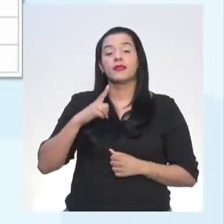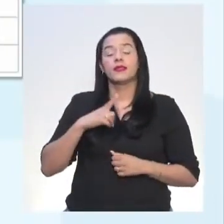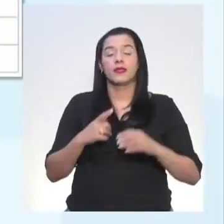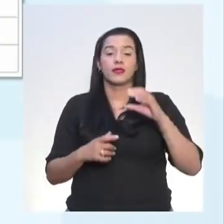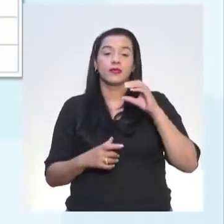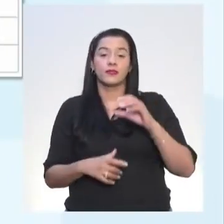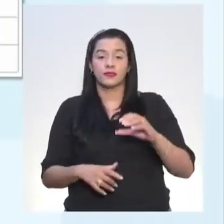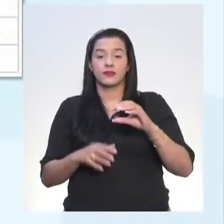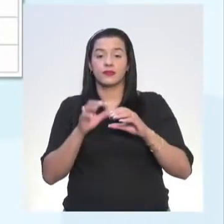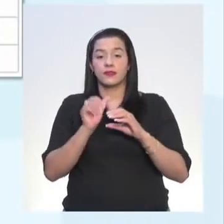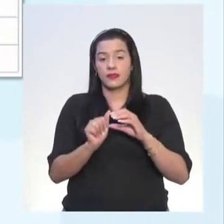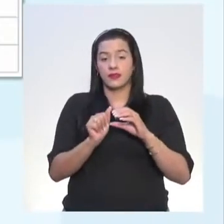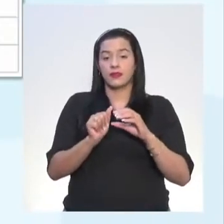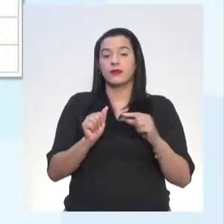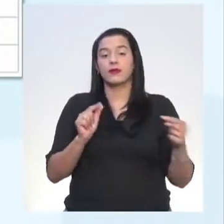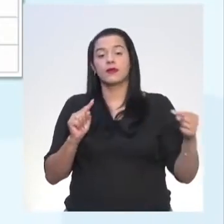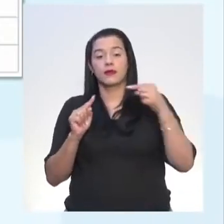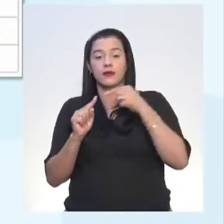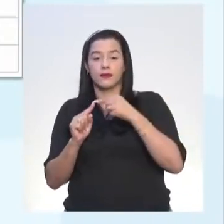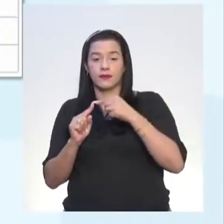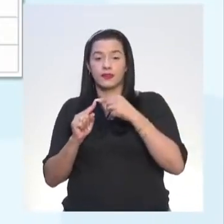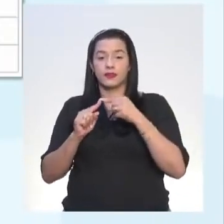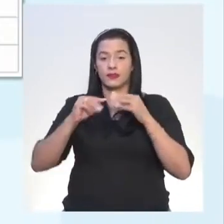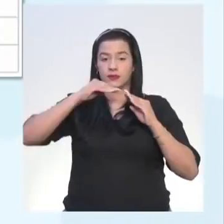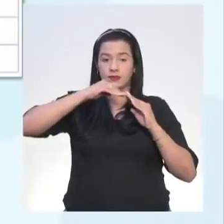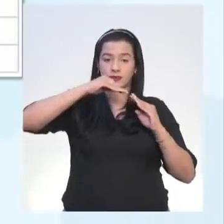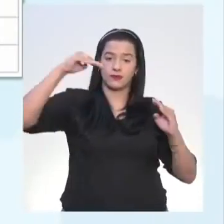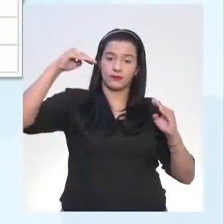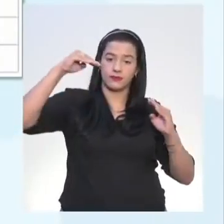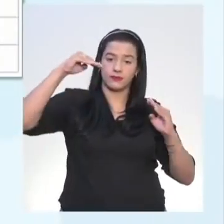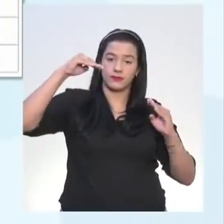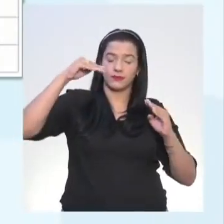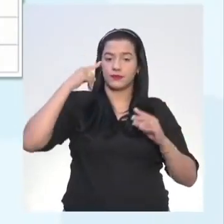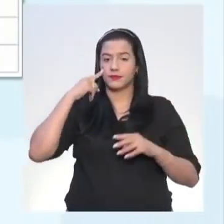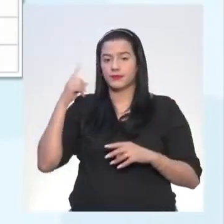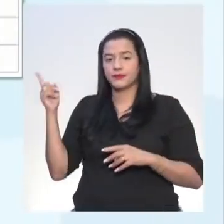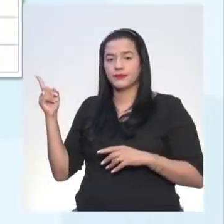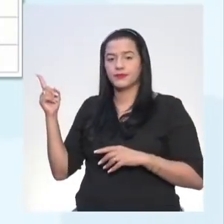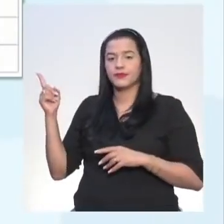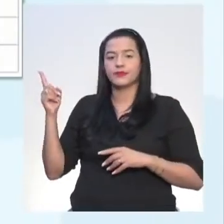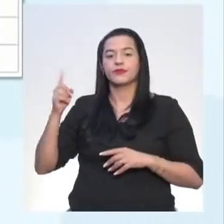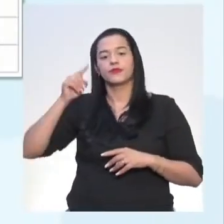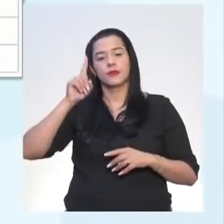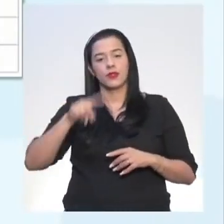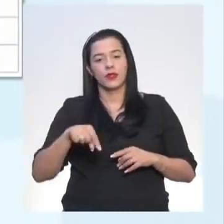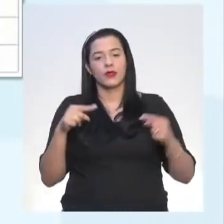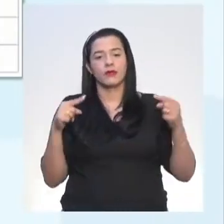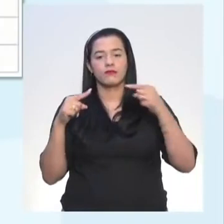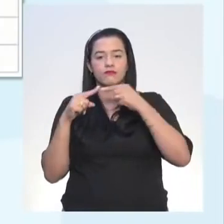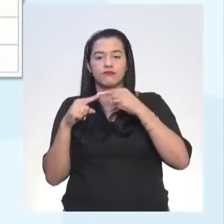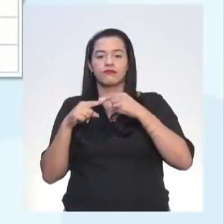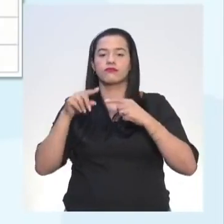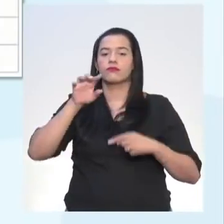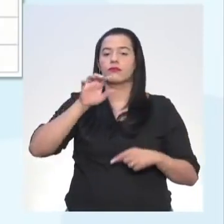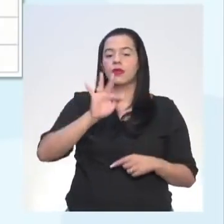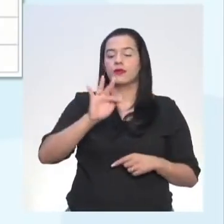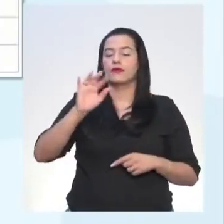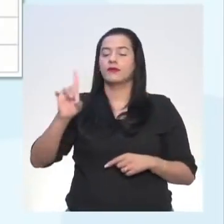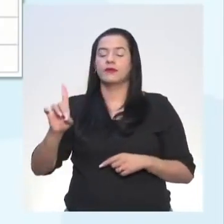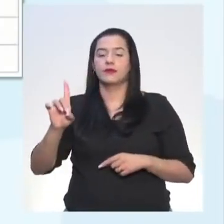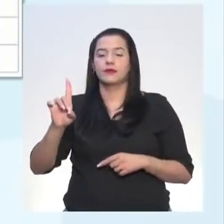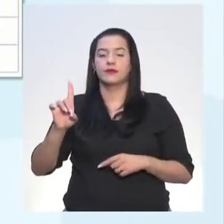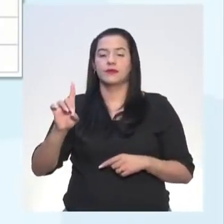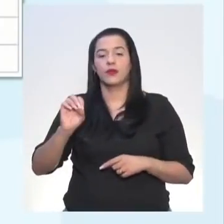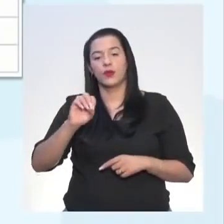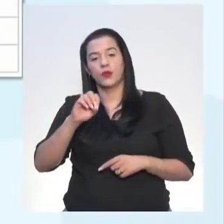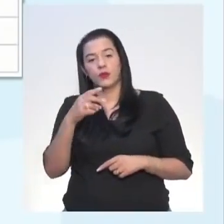CA ou AC, que é esse daqui que está inclinadinho, né, no triângulo, é correspondente ao FD ou DF,